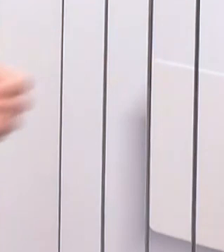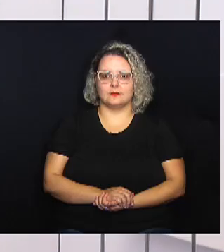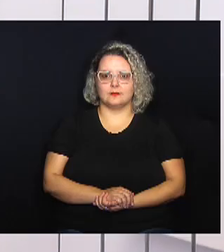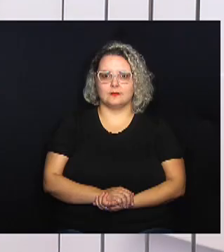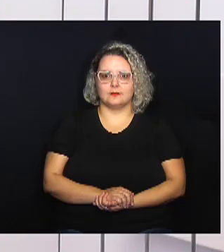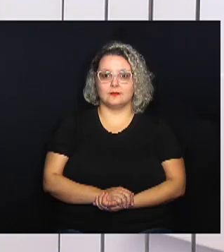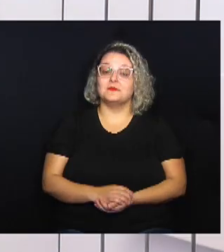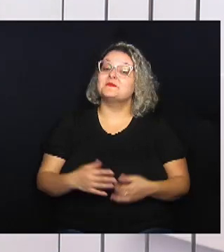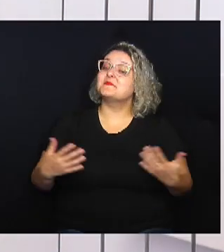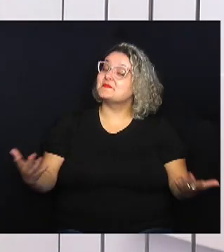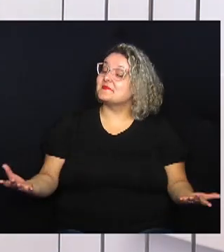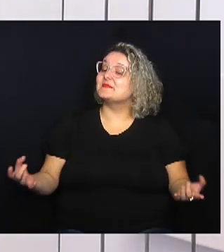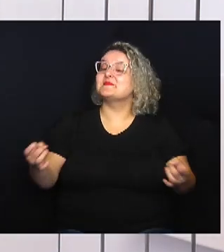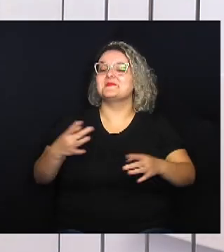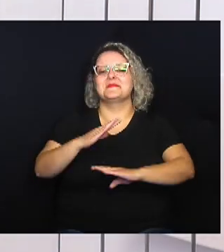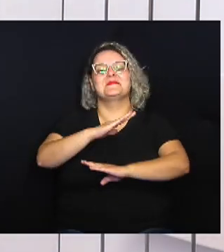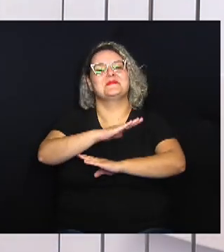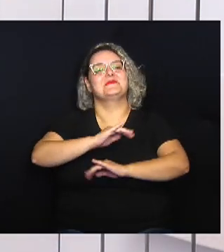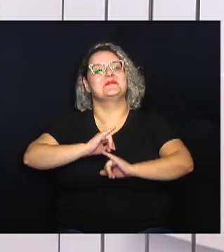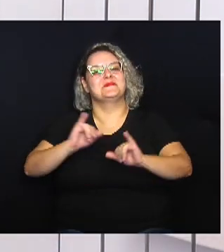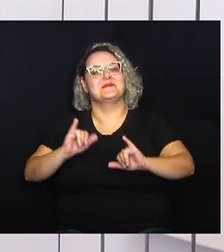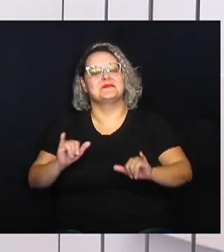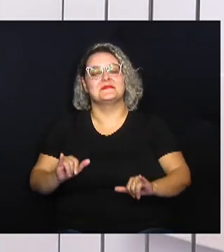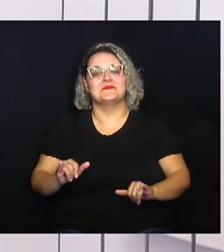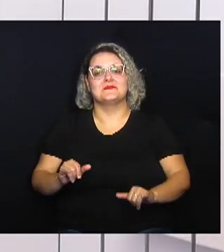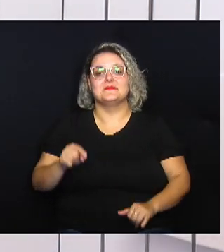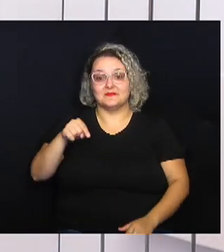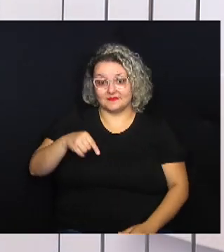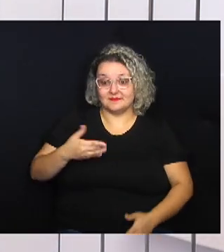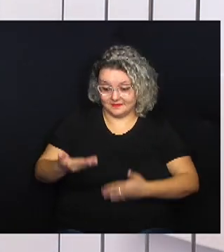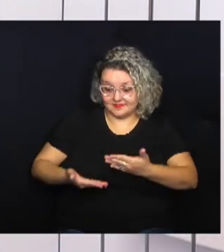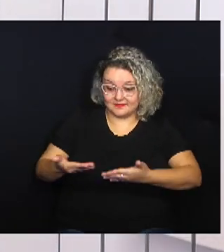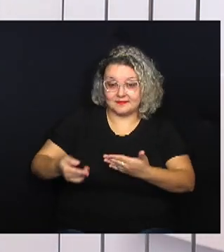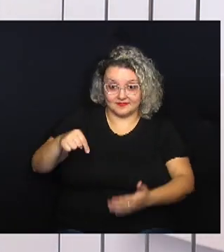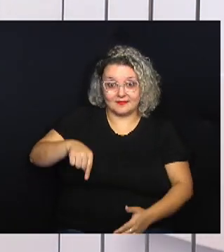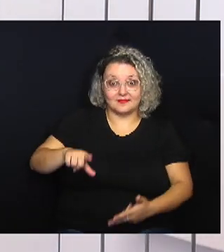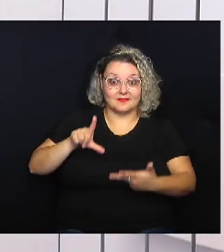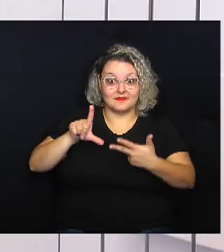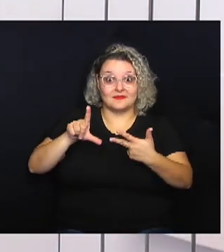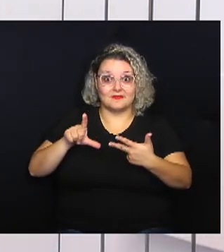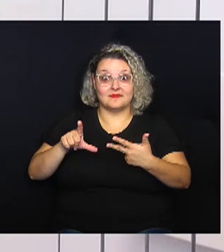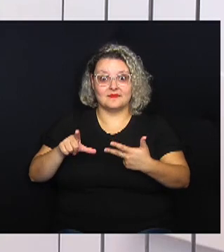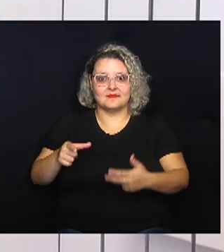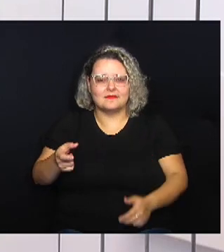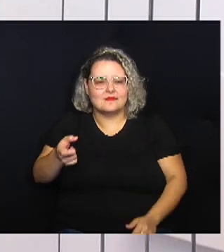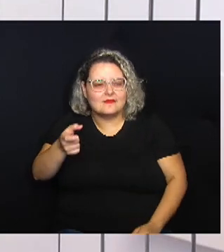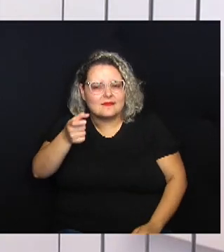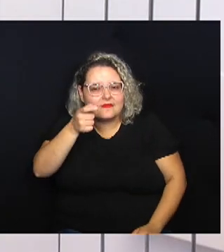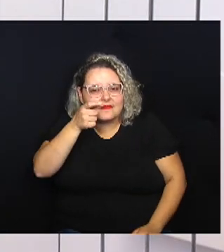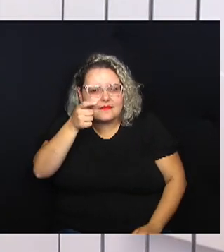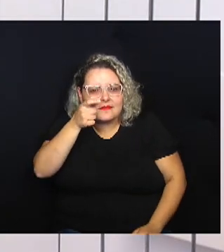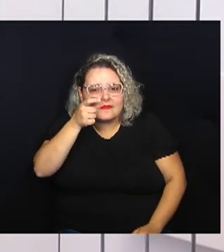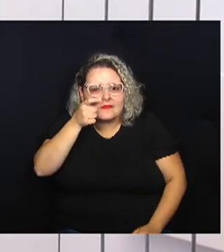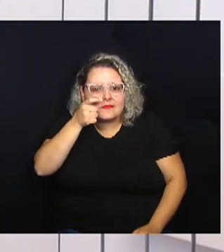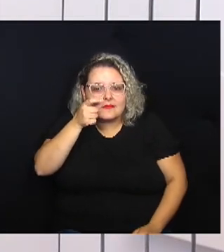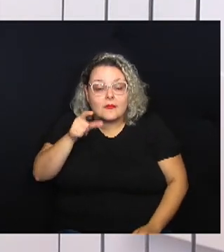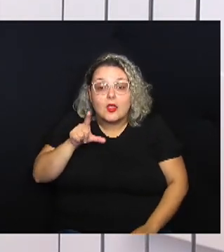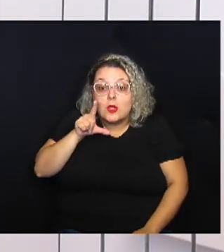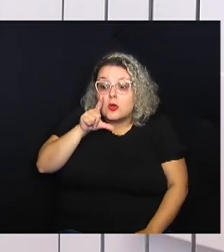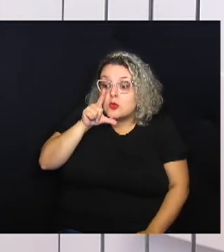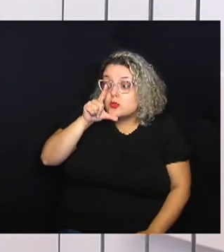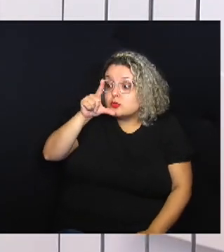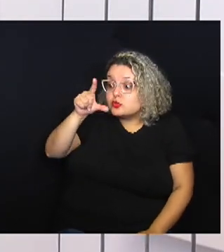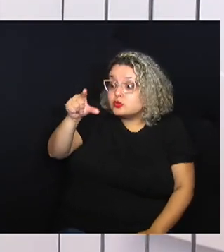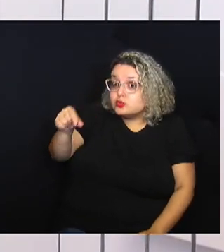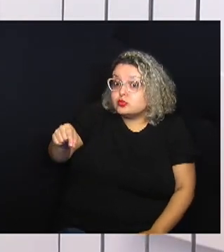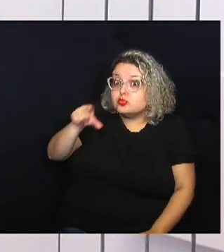e para encerrar o câmara notícia um servidor aqui do Legislativo flagrou um casal de tucanos aqui